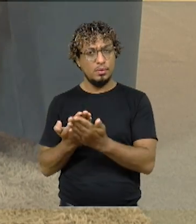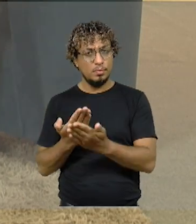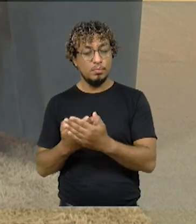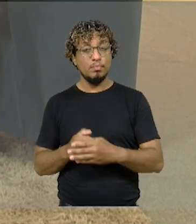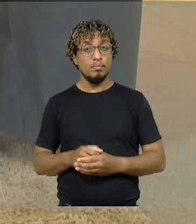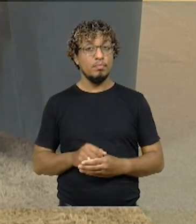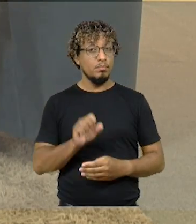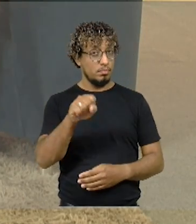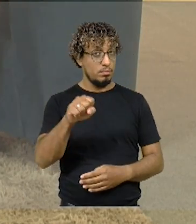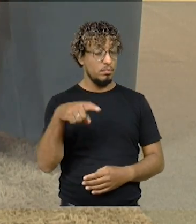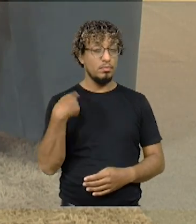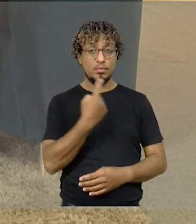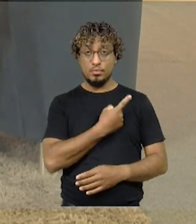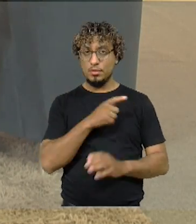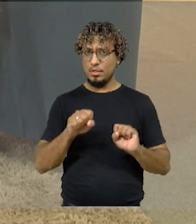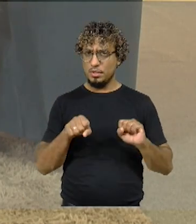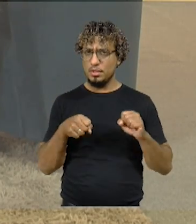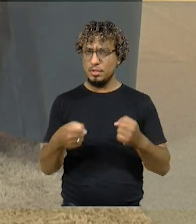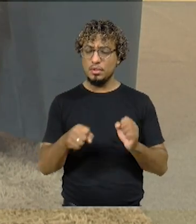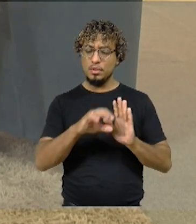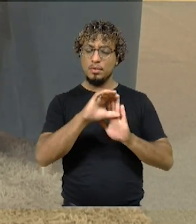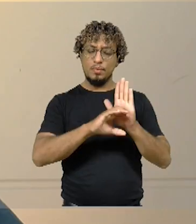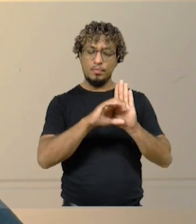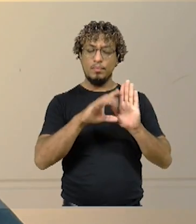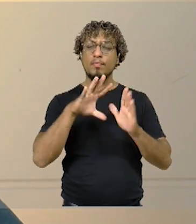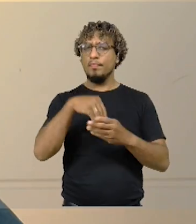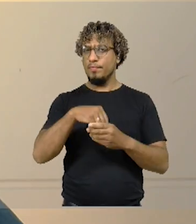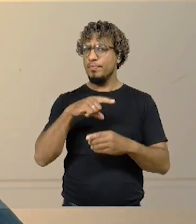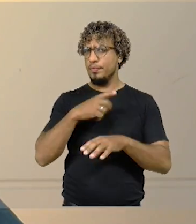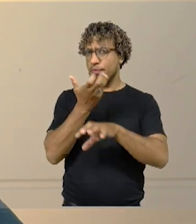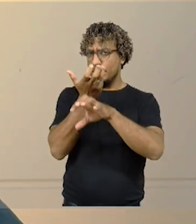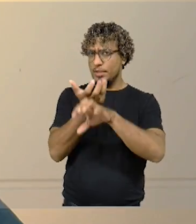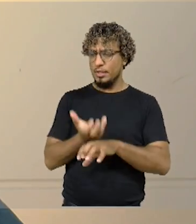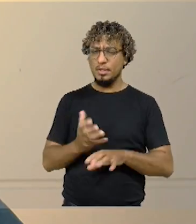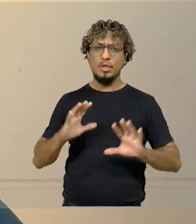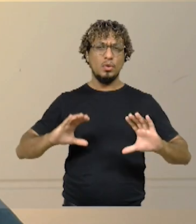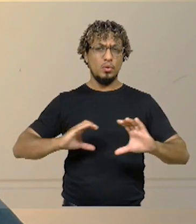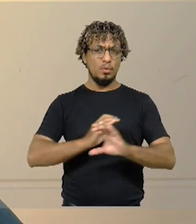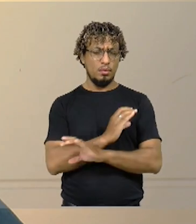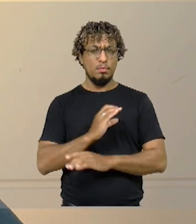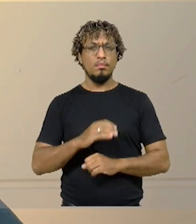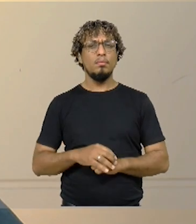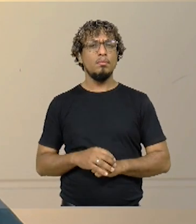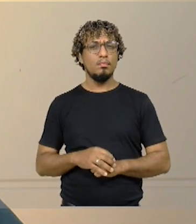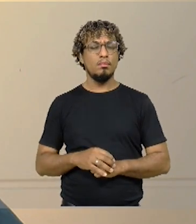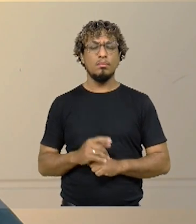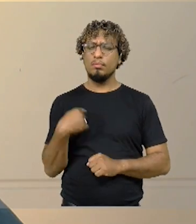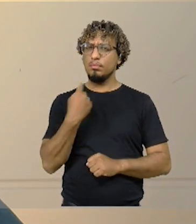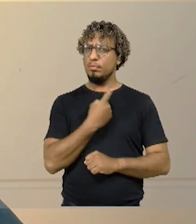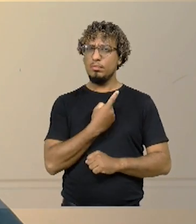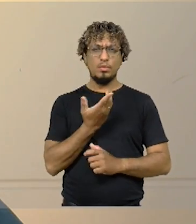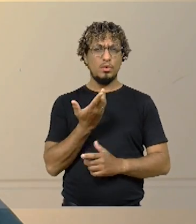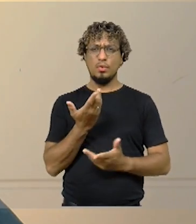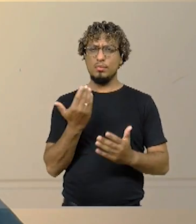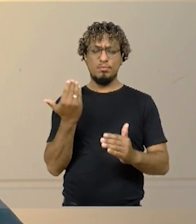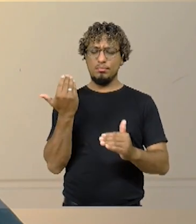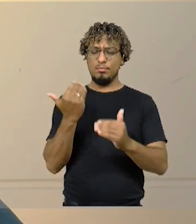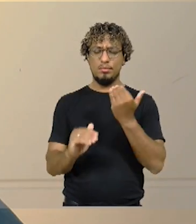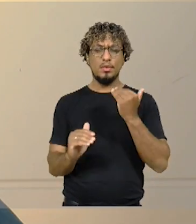frota própria, incorporar os trabalhadores rodoviários, respeitar os trabalhadores, porque hoje o motorista faz o trabalho de